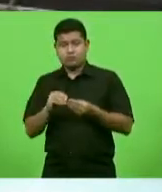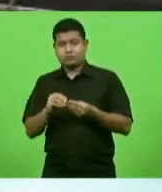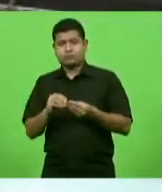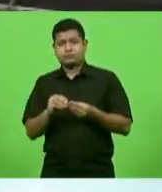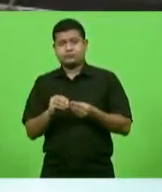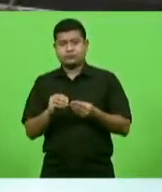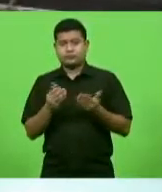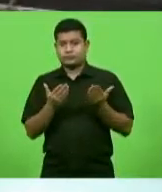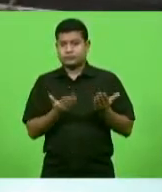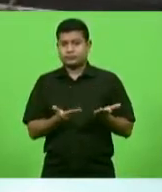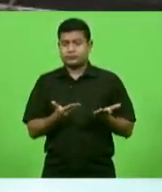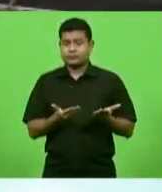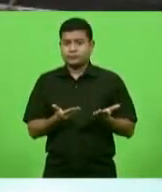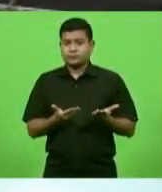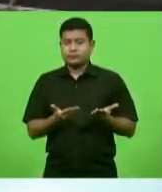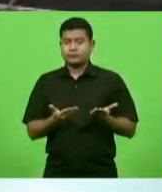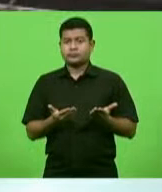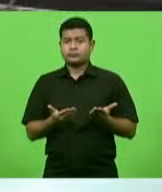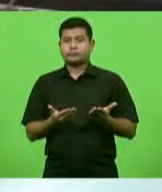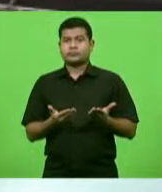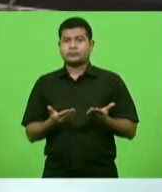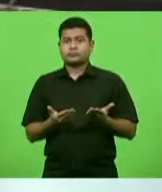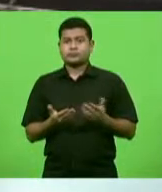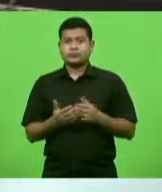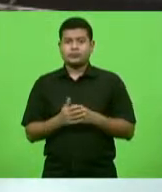dos fatos supervenientes,